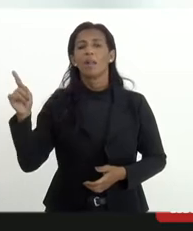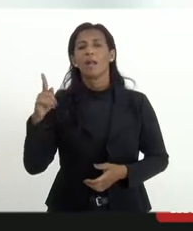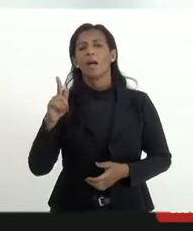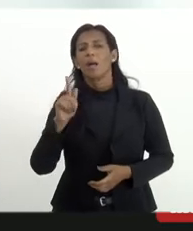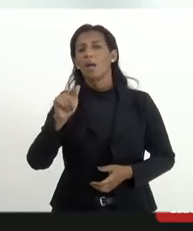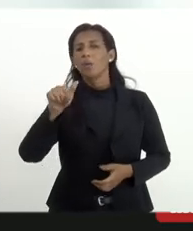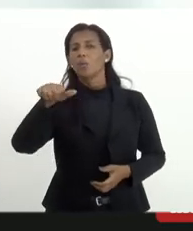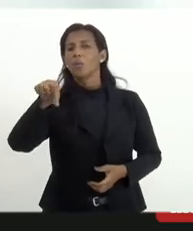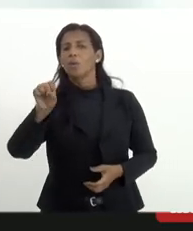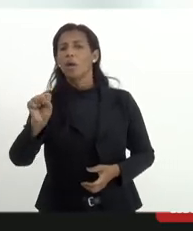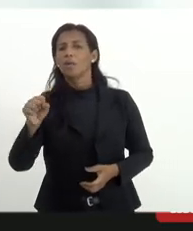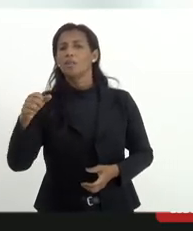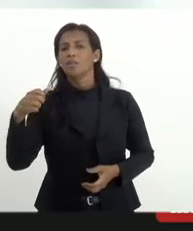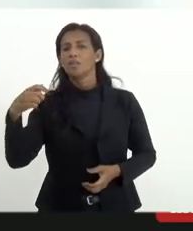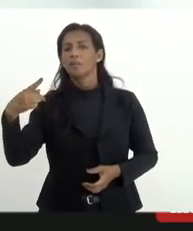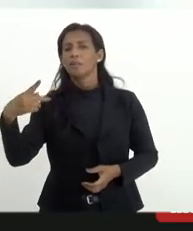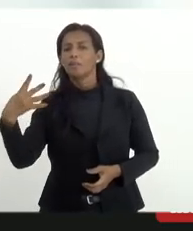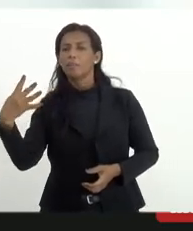P40,